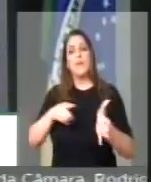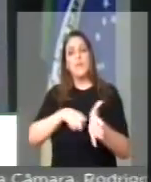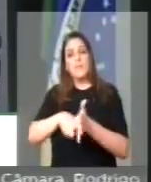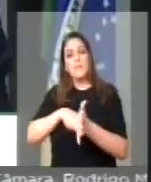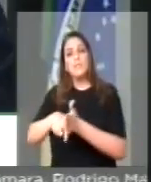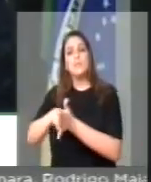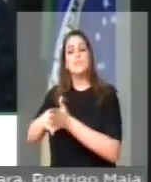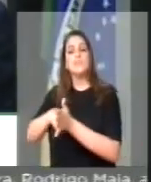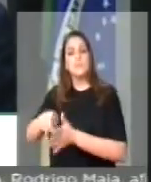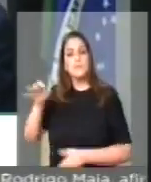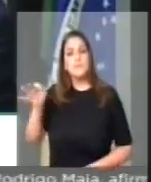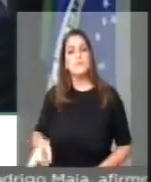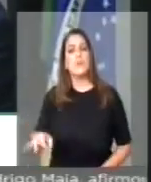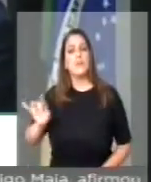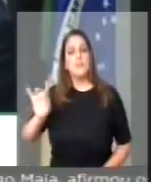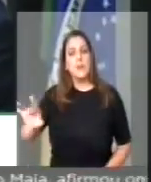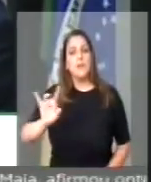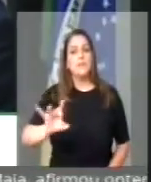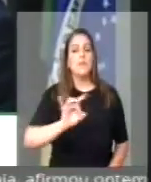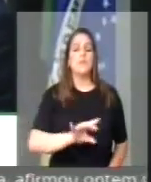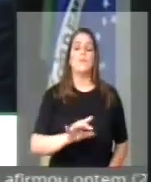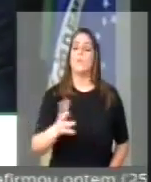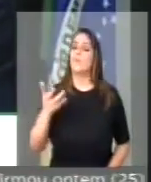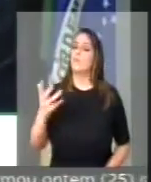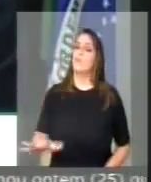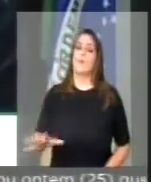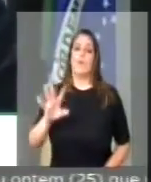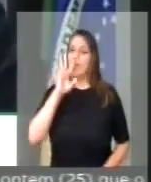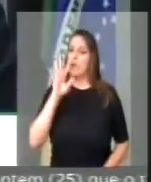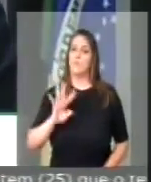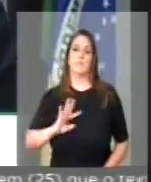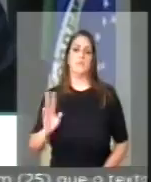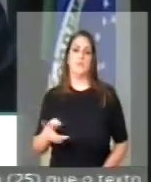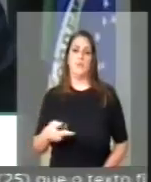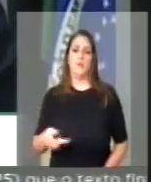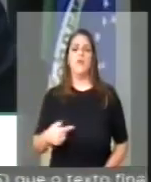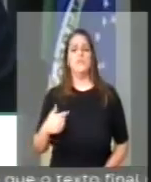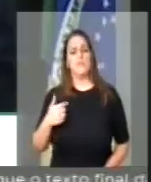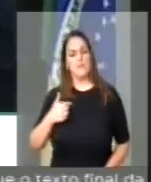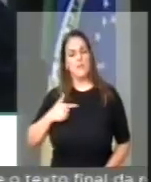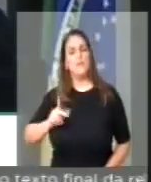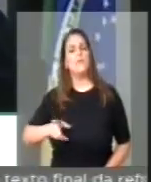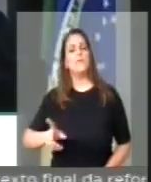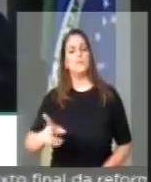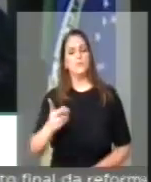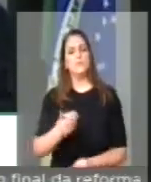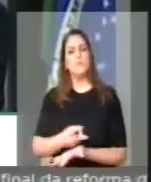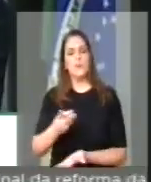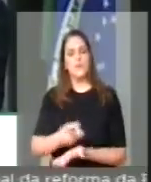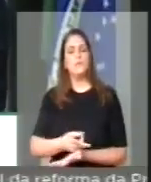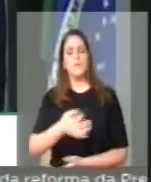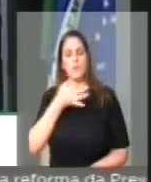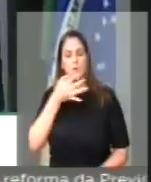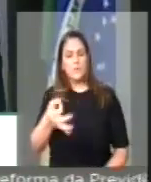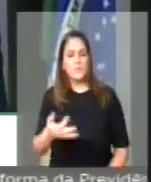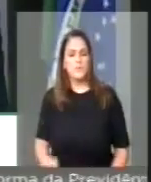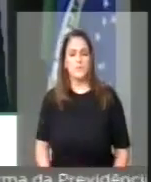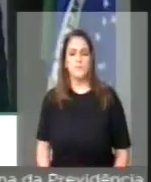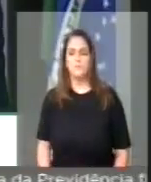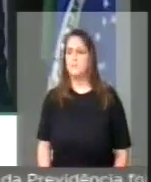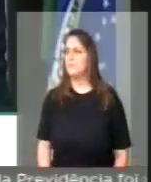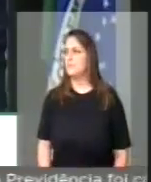para separar o joio do trigo. E é isso que eu sempre defendi e continuarei defendendo. Agora, nós temos os problemas do dia a